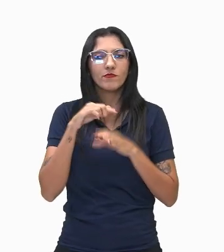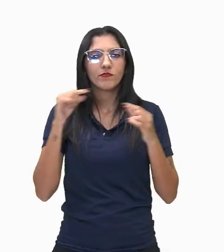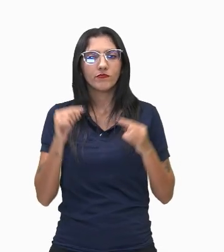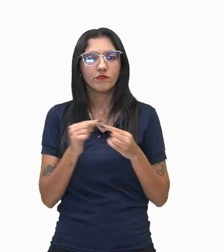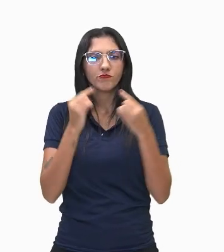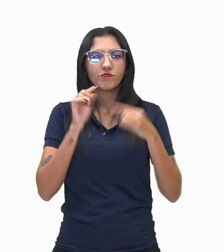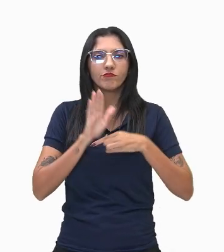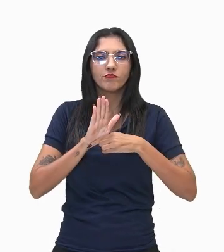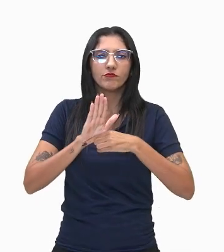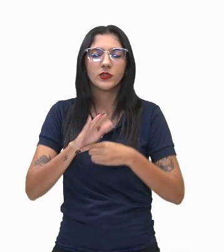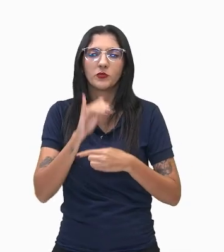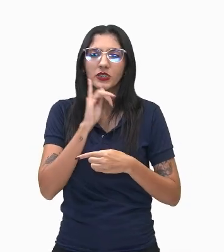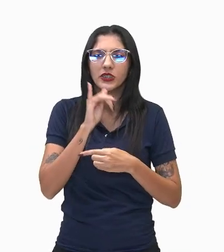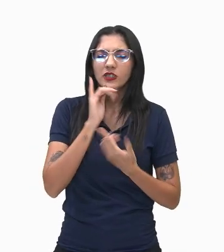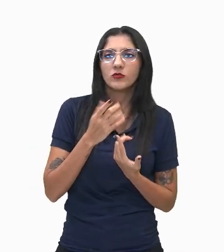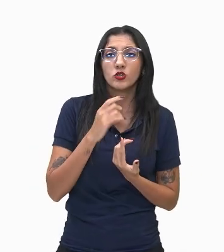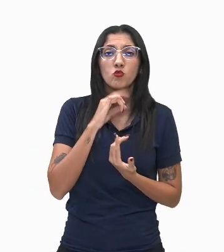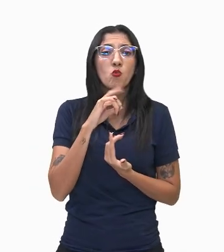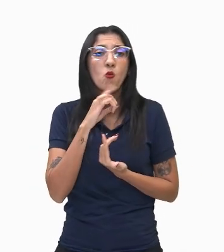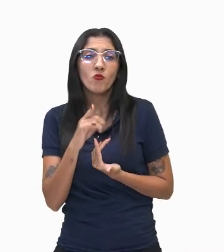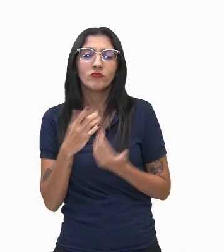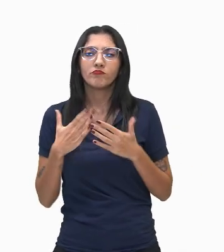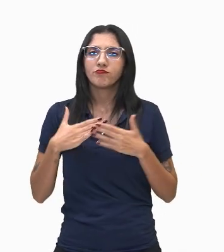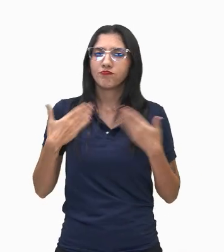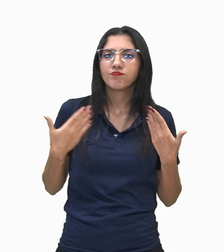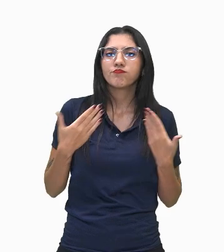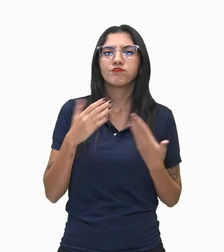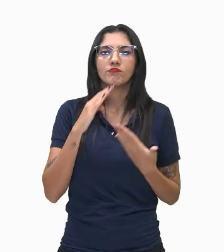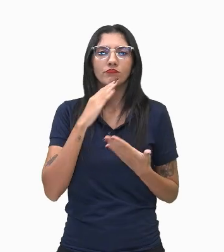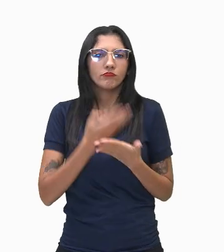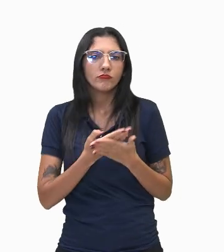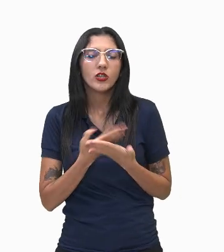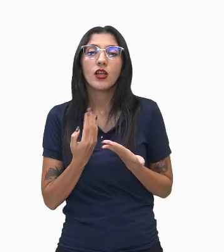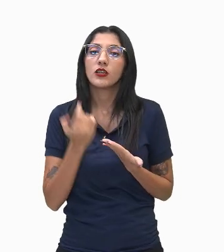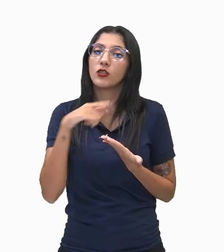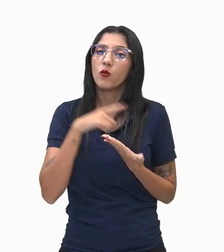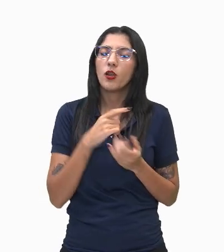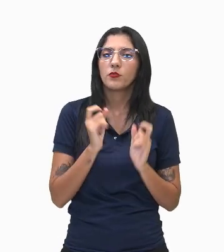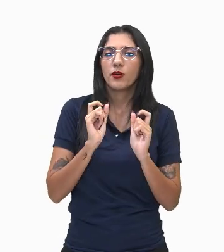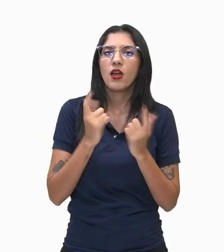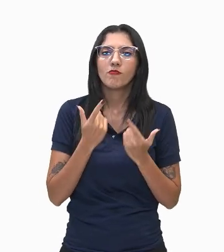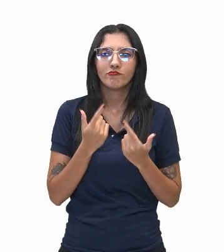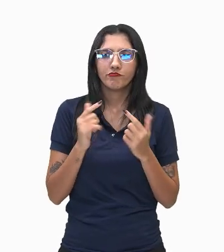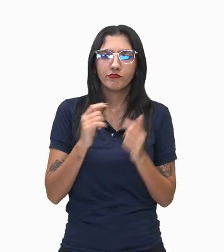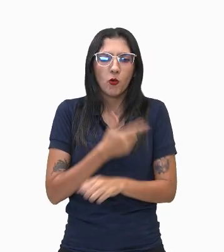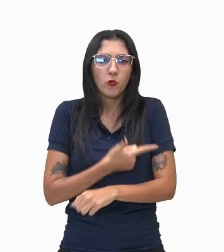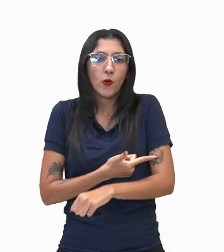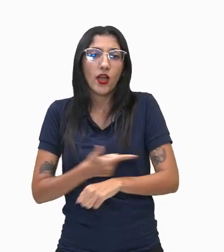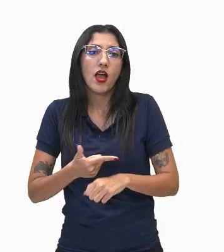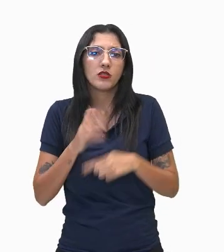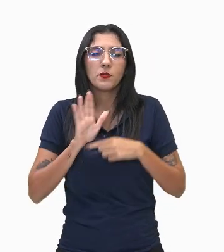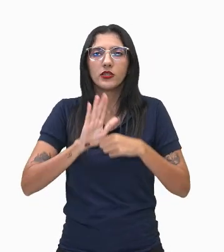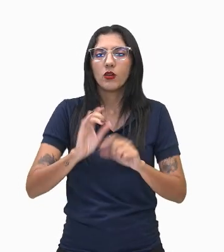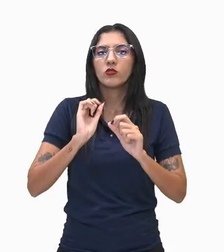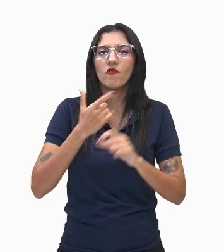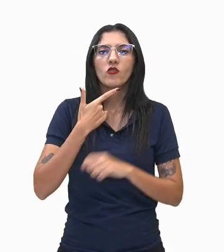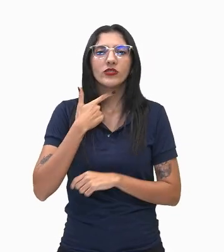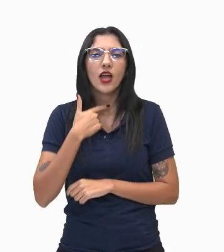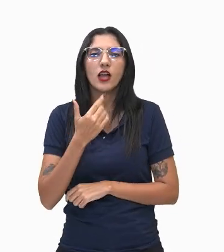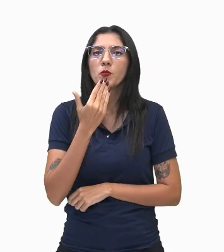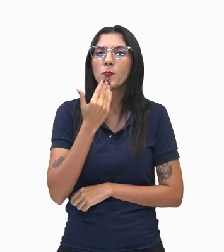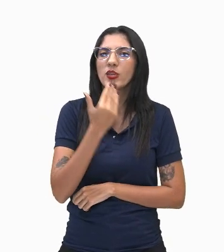indicar incerteza, surpresa, indignação, e é uma forma educada de expressar desejo,